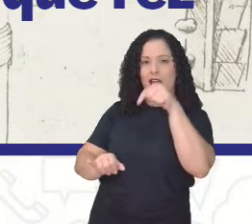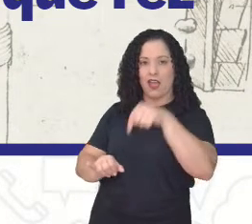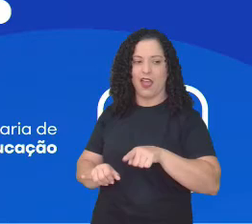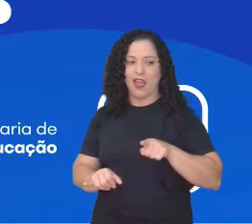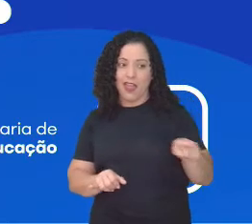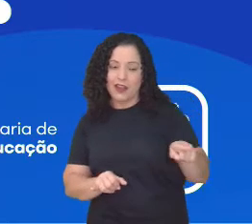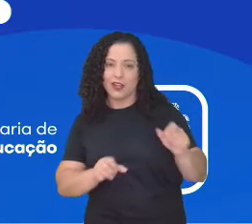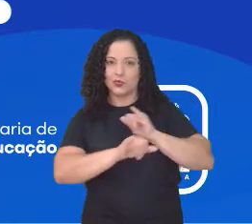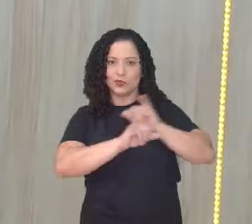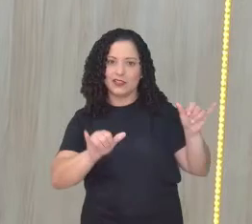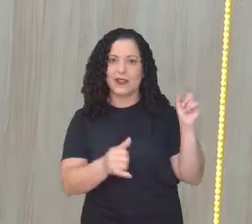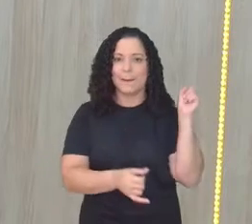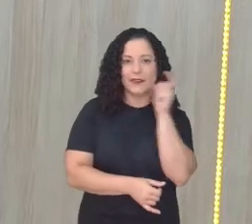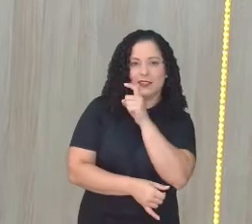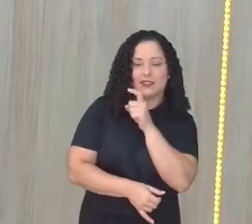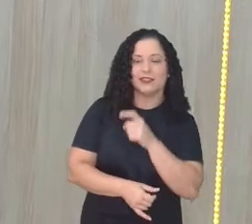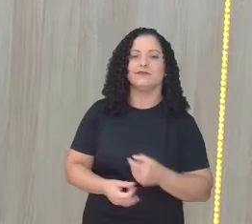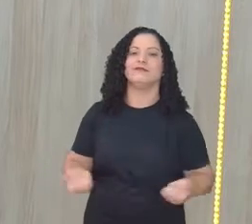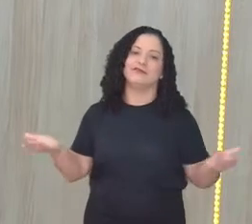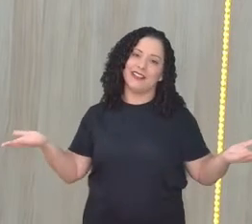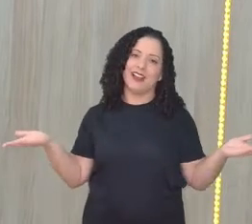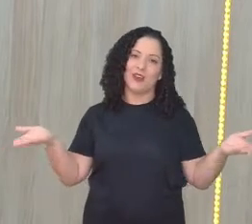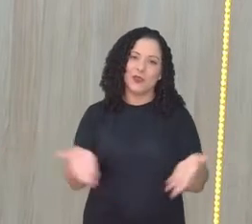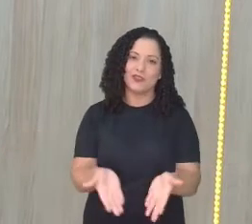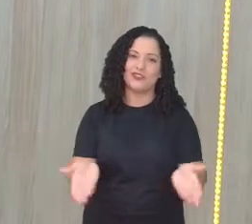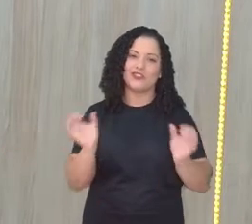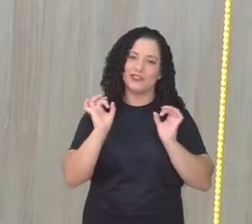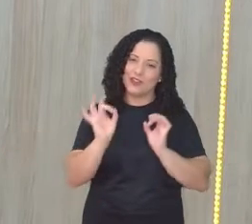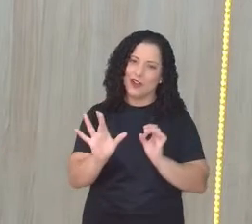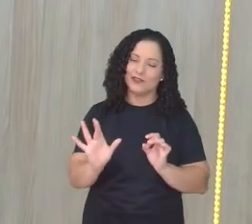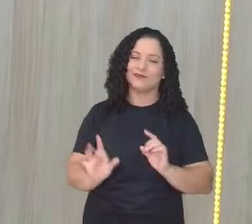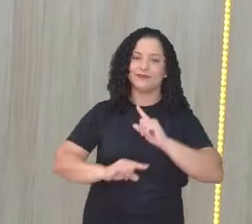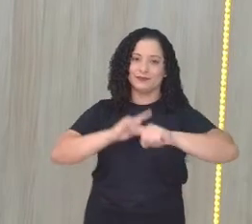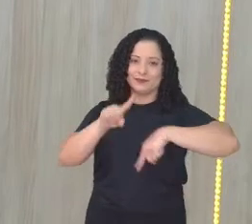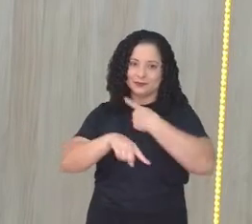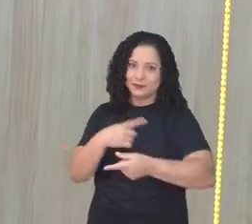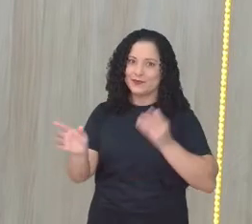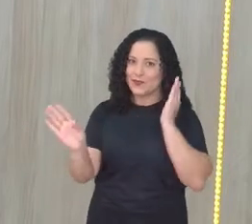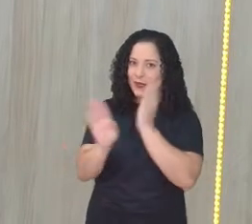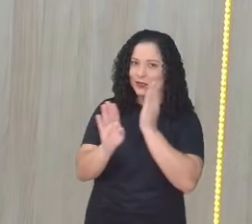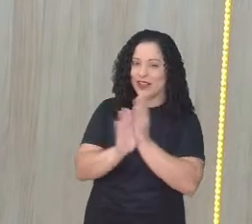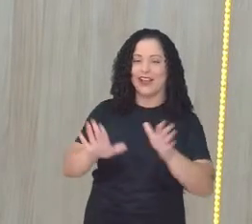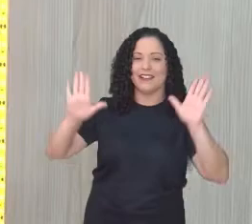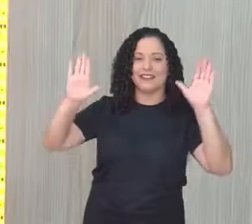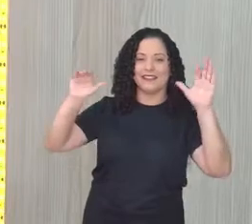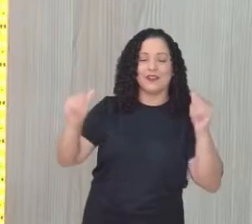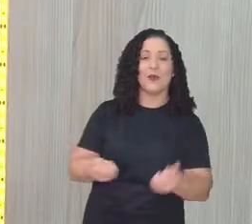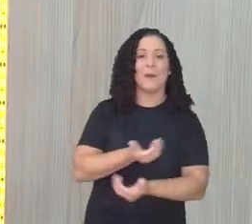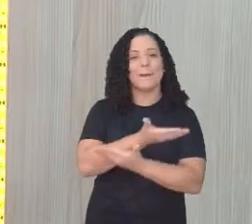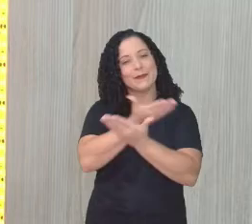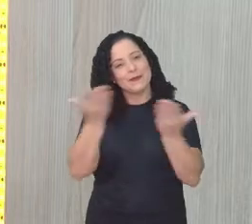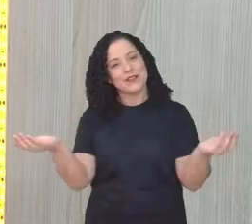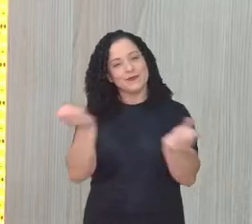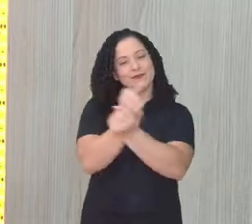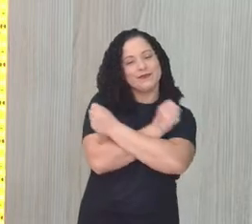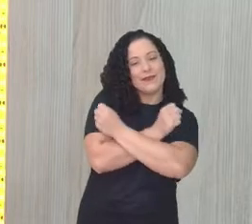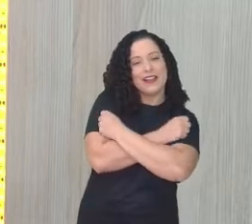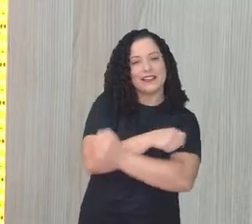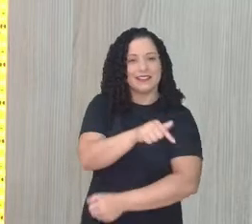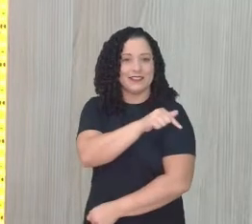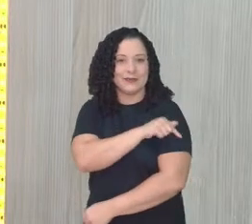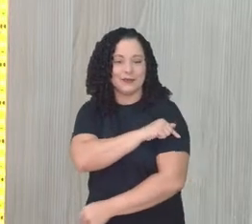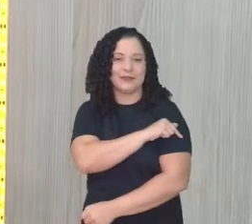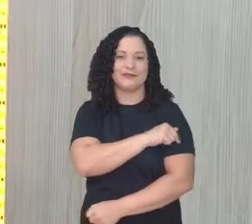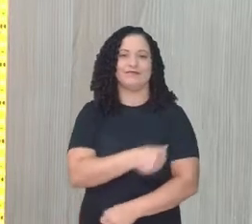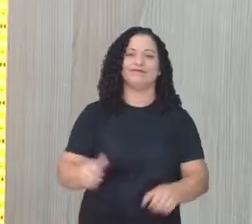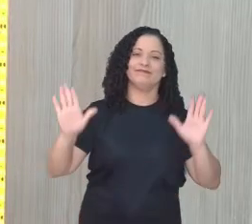fake news. No mais, é isso. Até mais, pessoal. Valeu, professor. Valeu, Luciano. Valeu, sétimo ano. Um abraço. Até